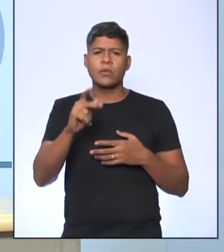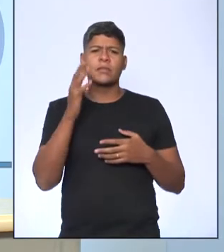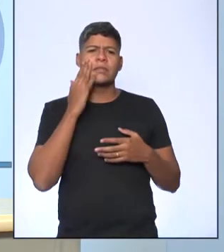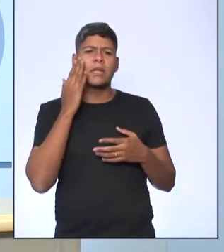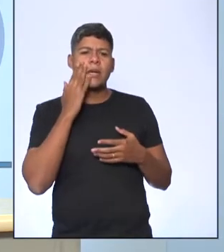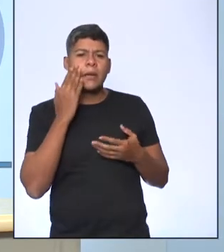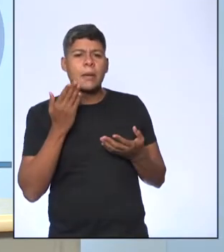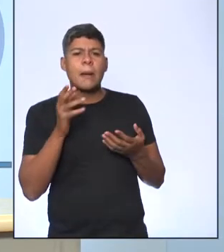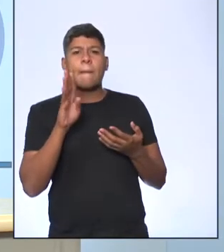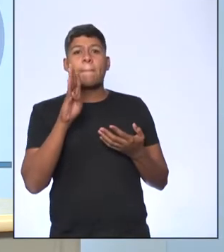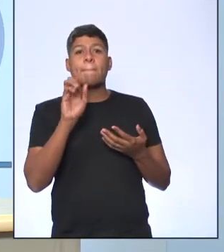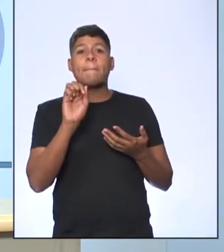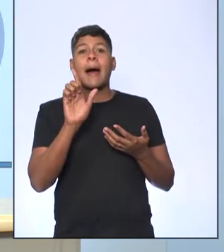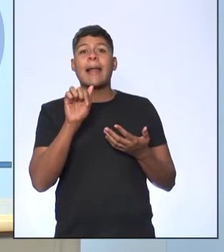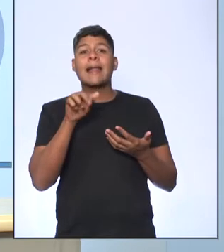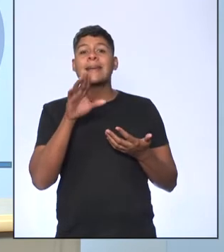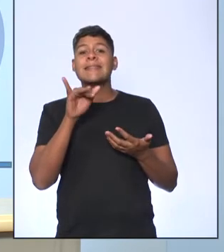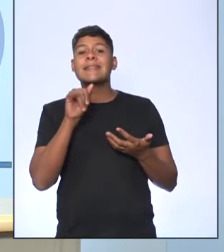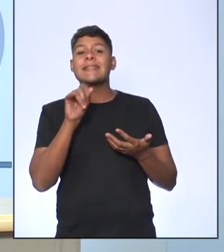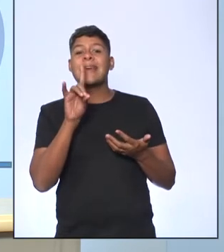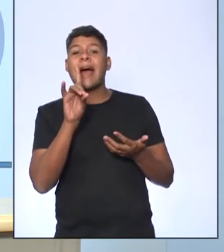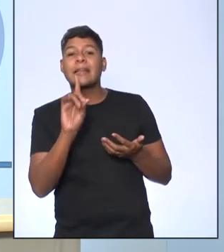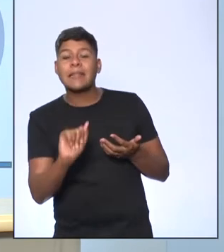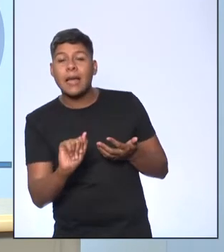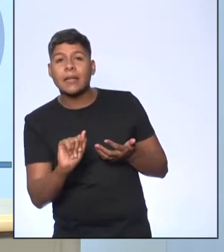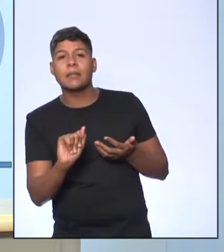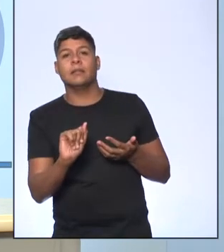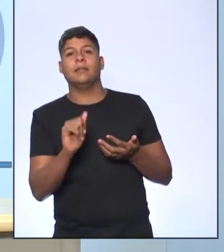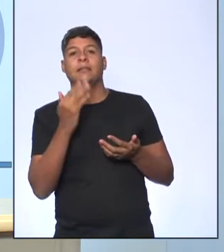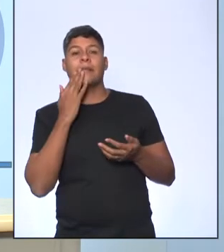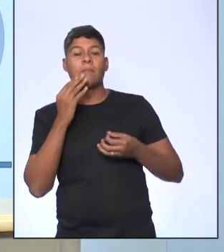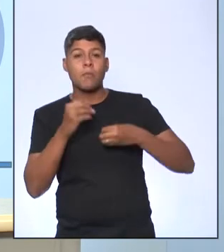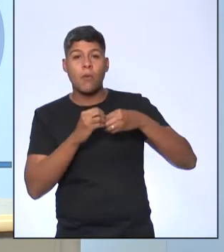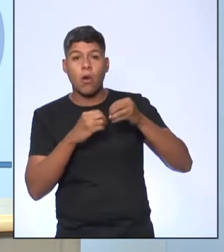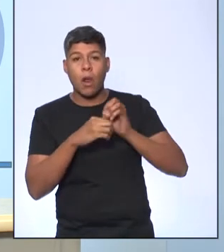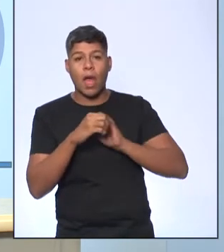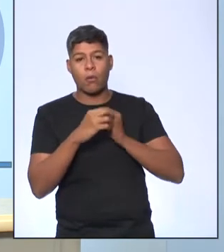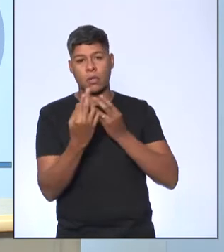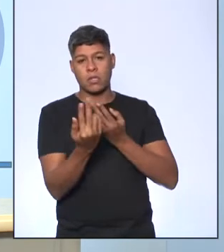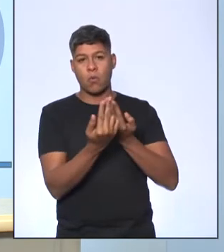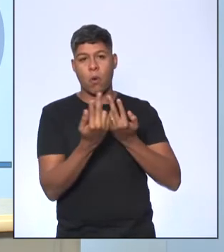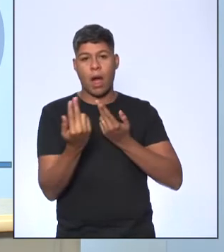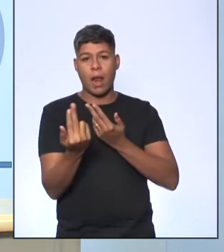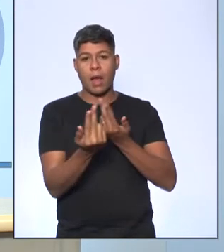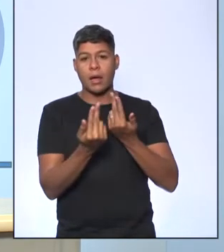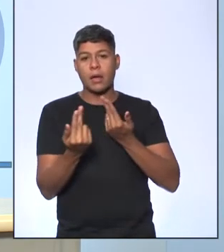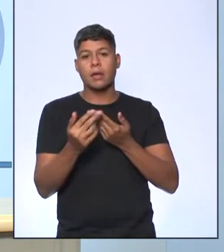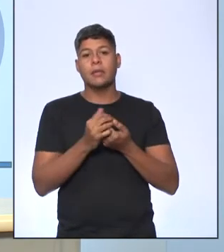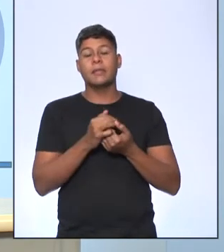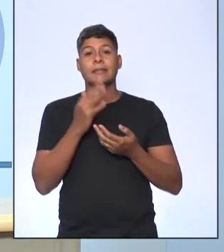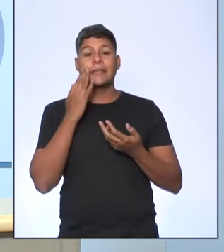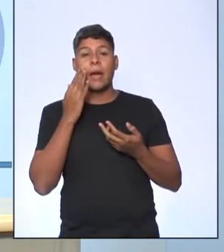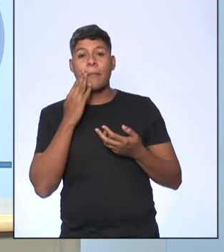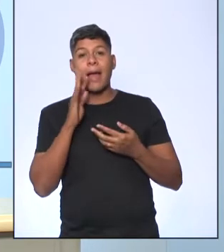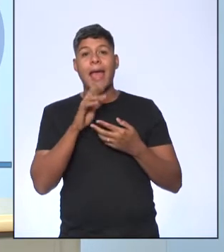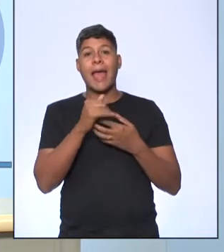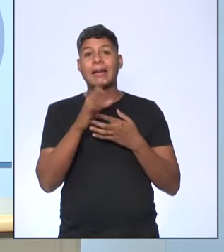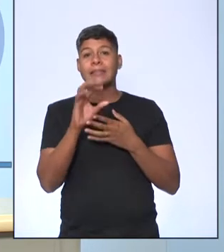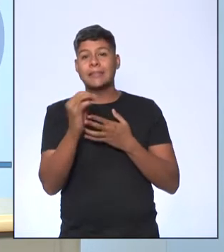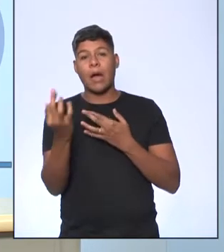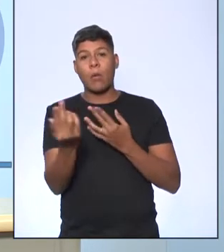ela é balanceada, né? É quando as moléculas se igualam, quando as reações